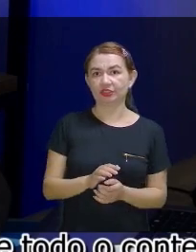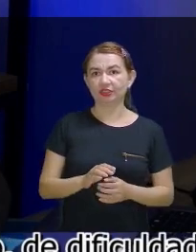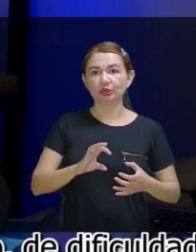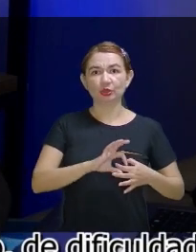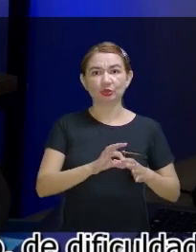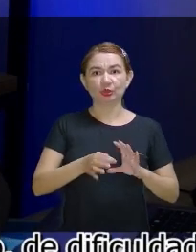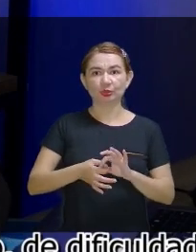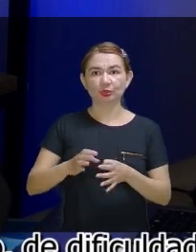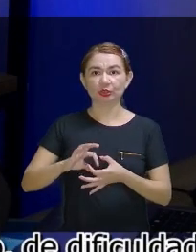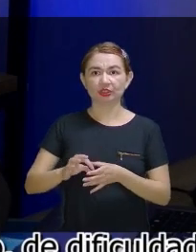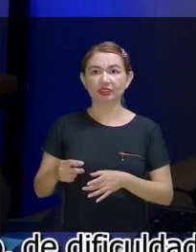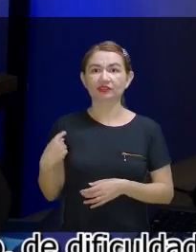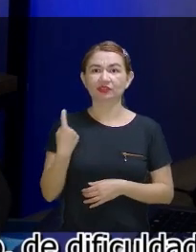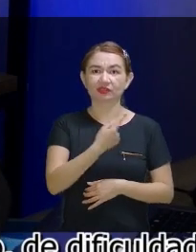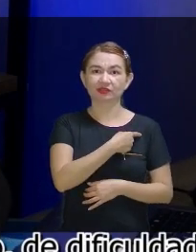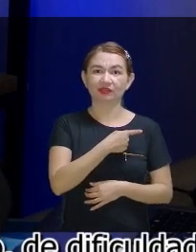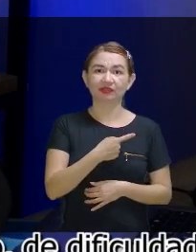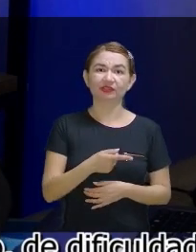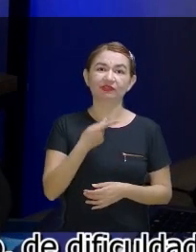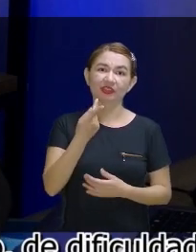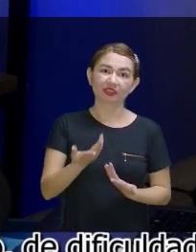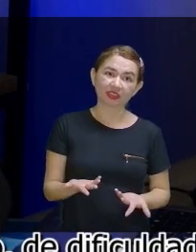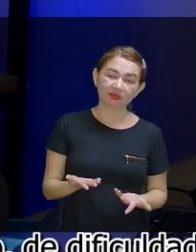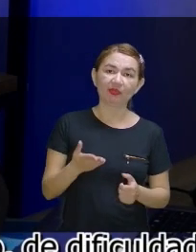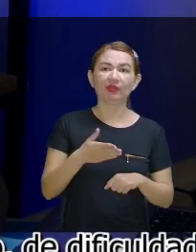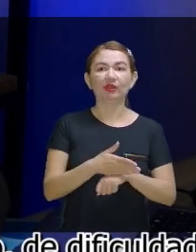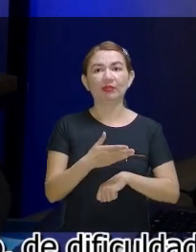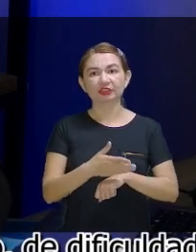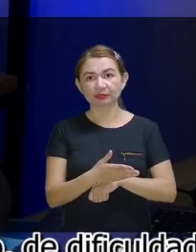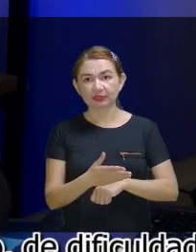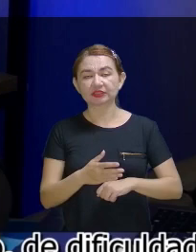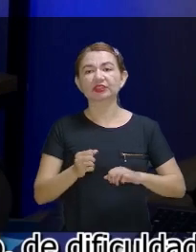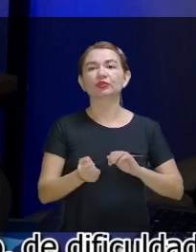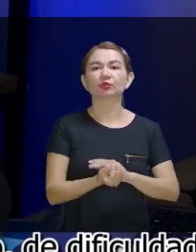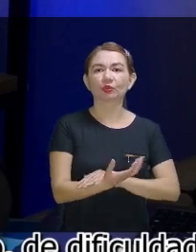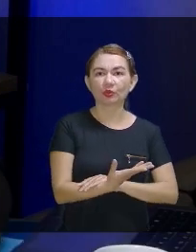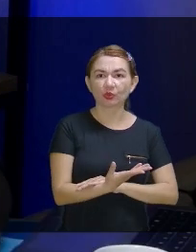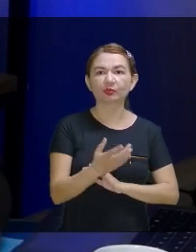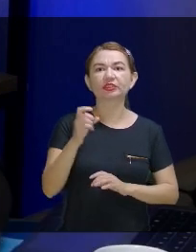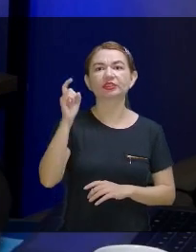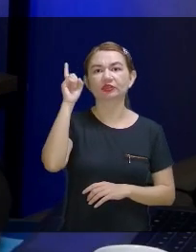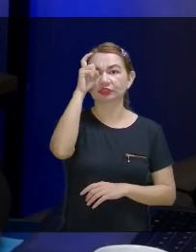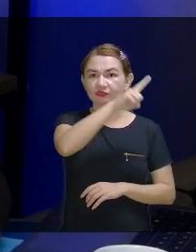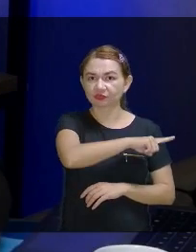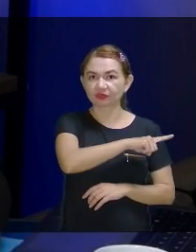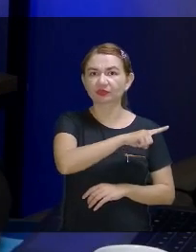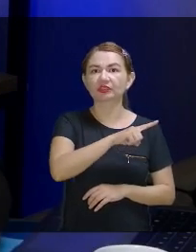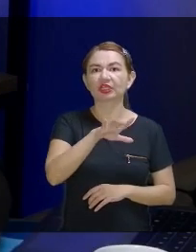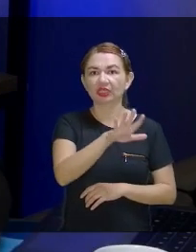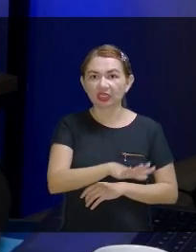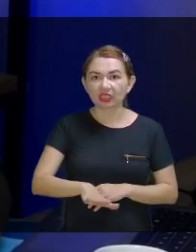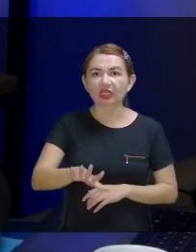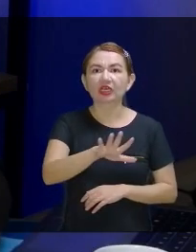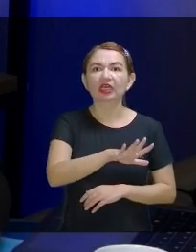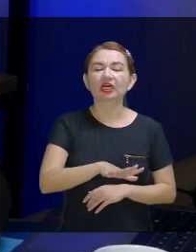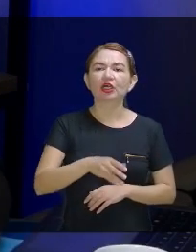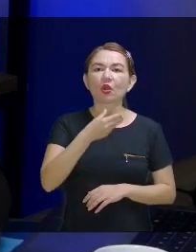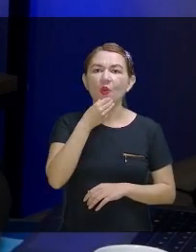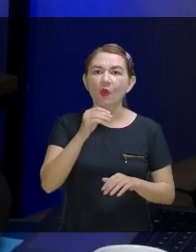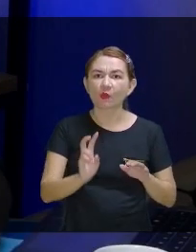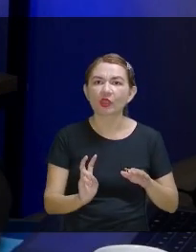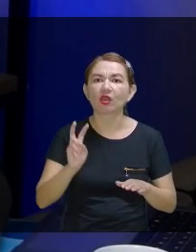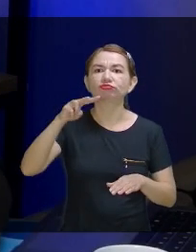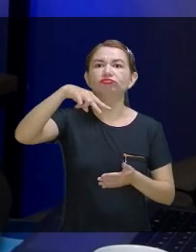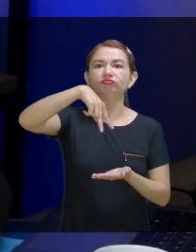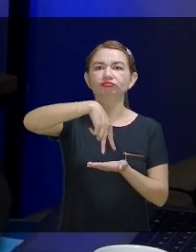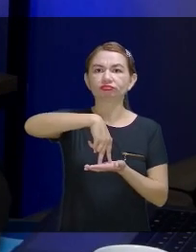que a gente fala aí de participação política ou não, de corrupção, de dificuldades, estruturas machistas, mas a senhora acha que também